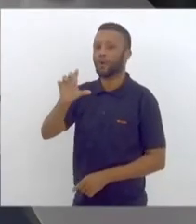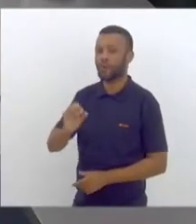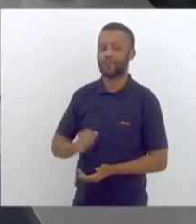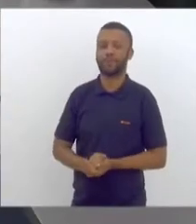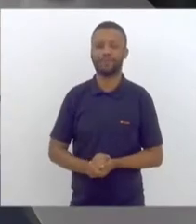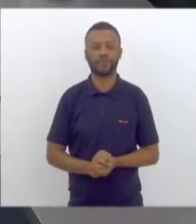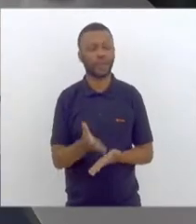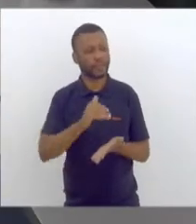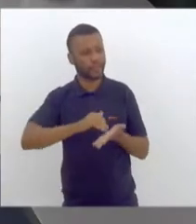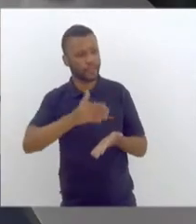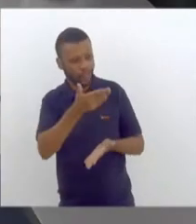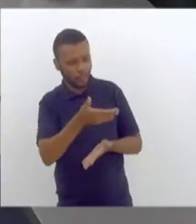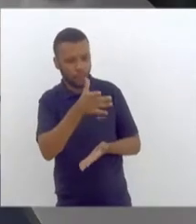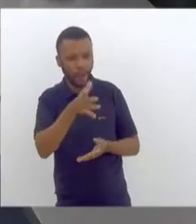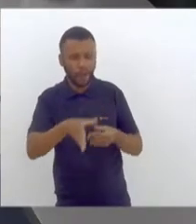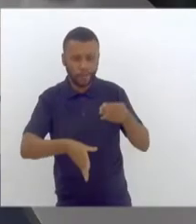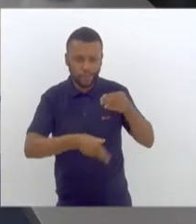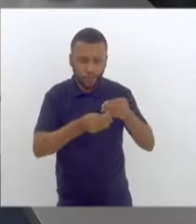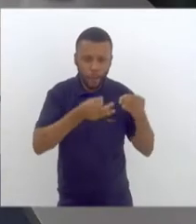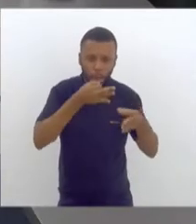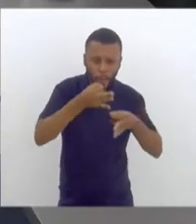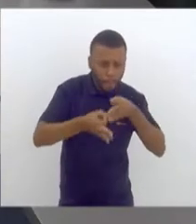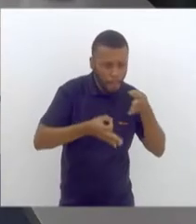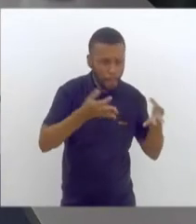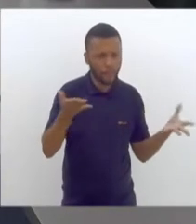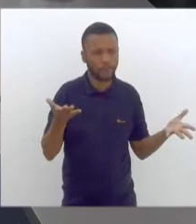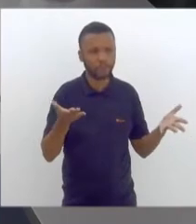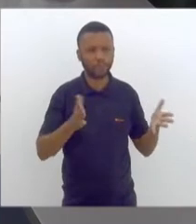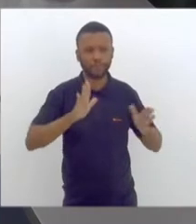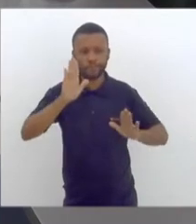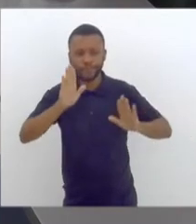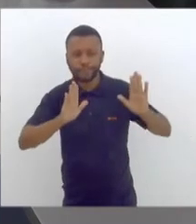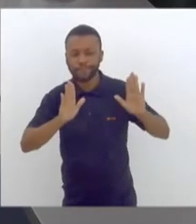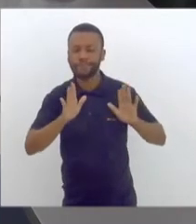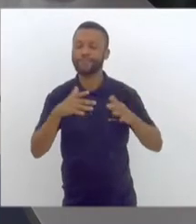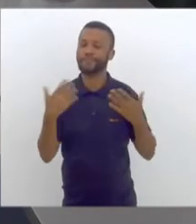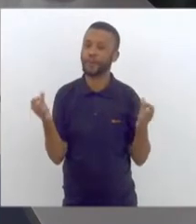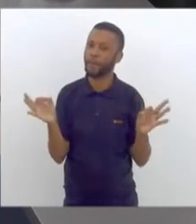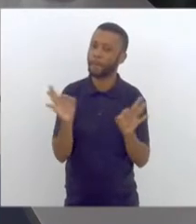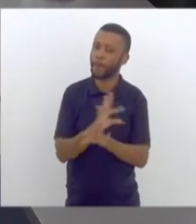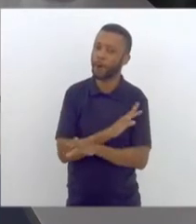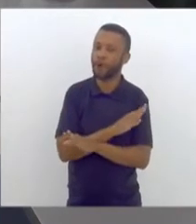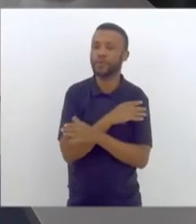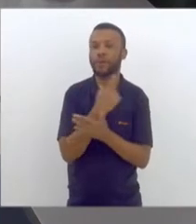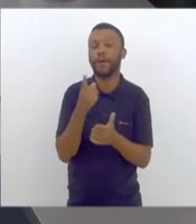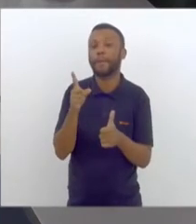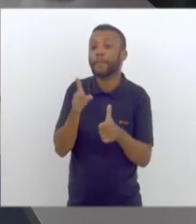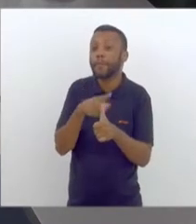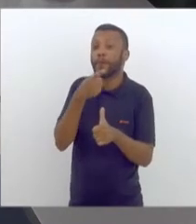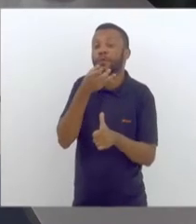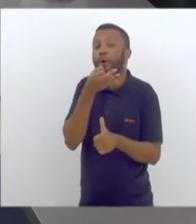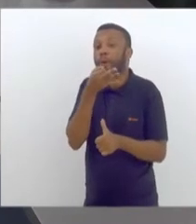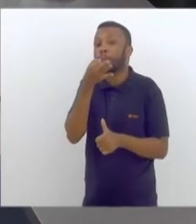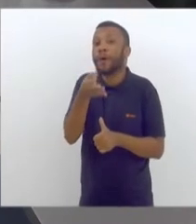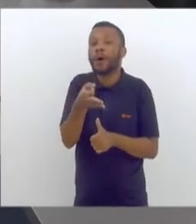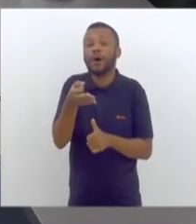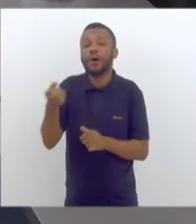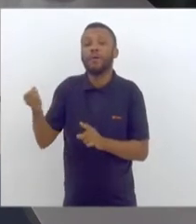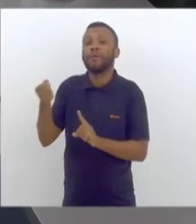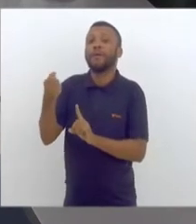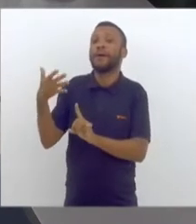alguma observação bom então assim posto Primeiro vou aguer da deputada